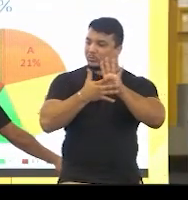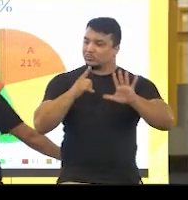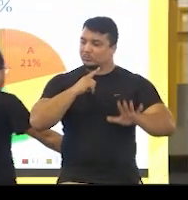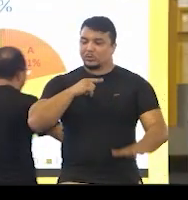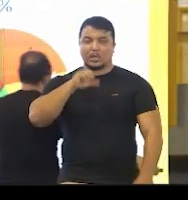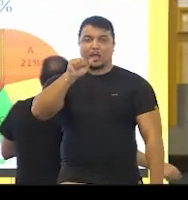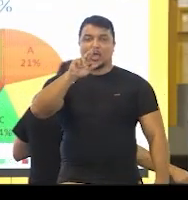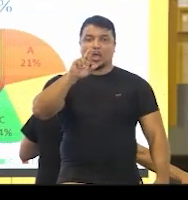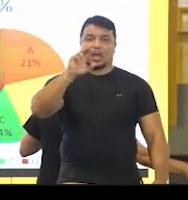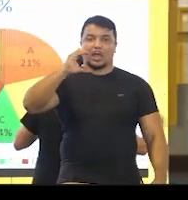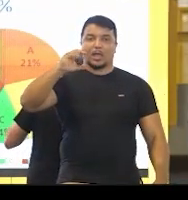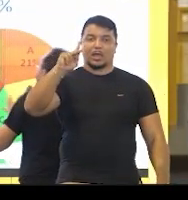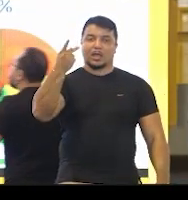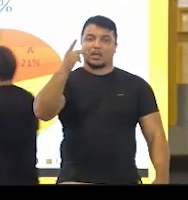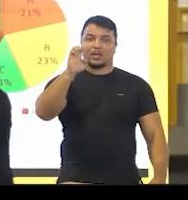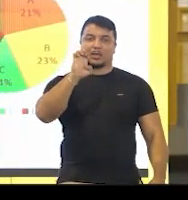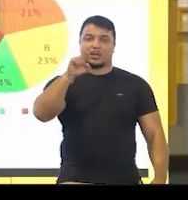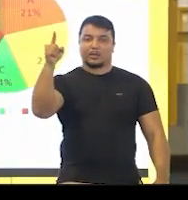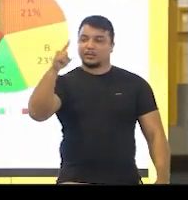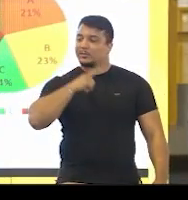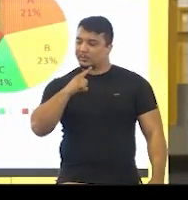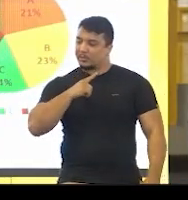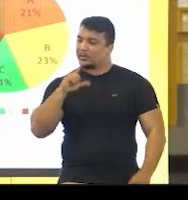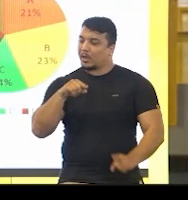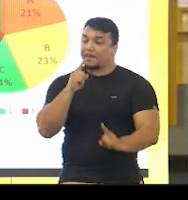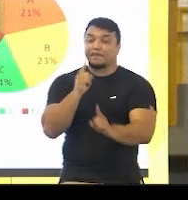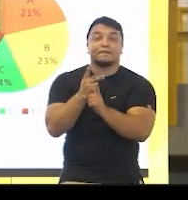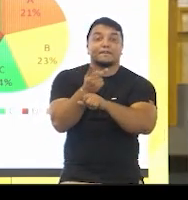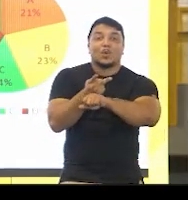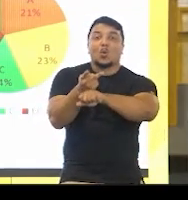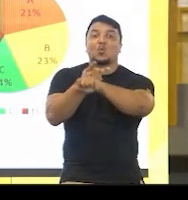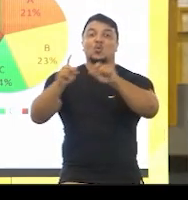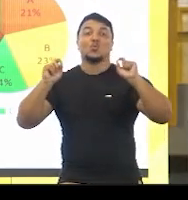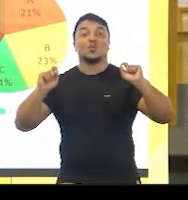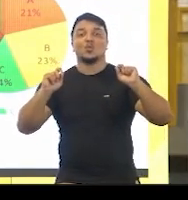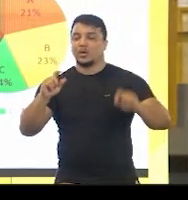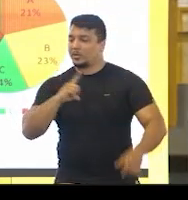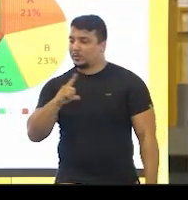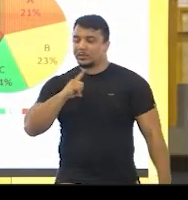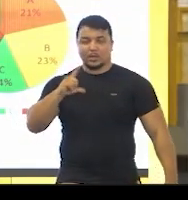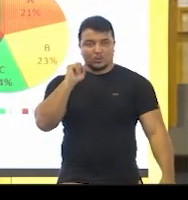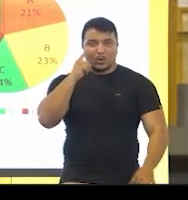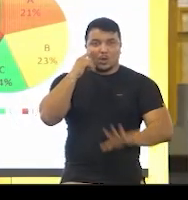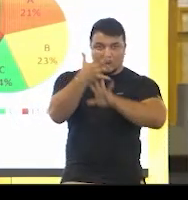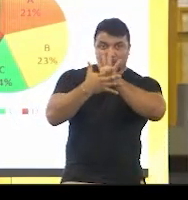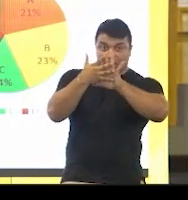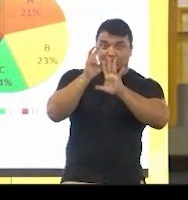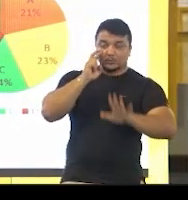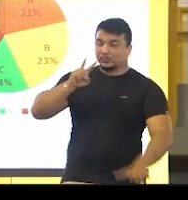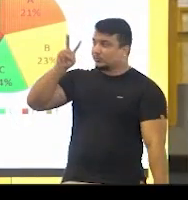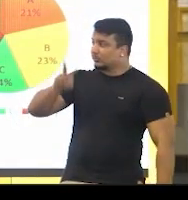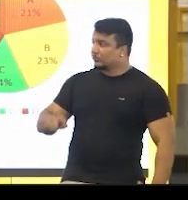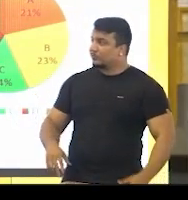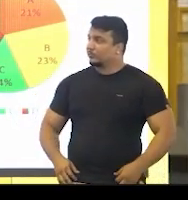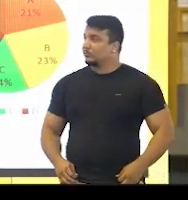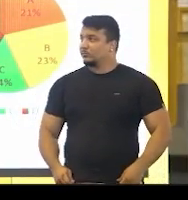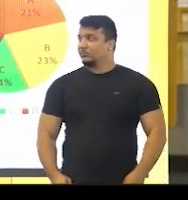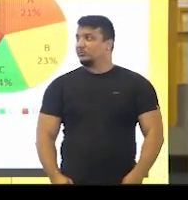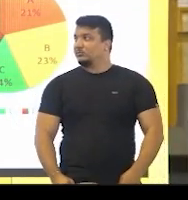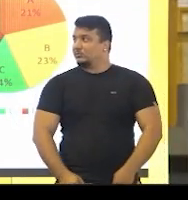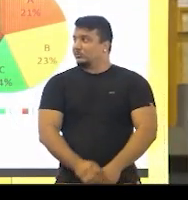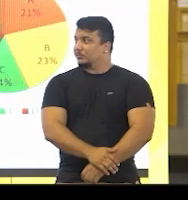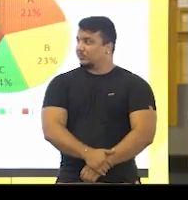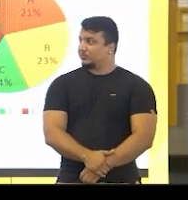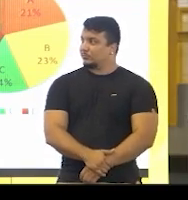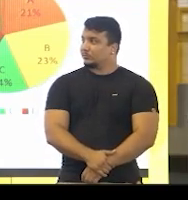agora volta para o texto, ó. A gente sabe o que é que a gente tem que procurar no texto. Se liga no texto comigo, ó. Leia o texto comigo,